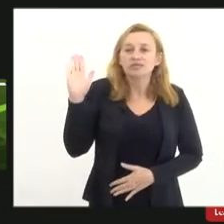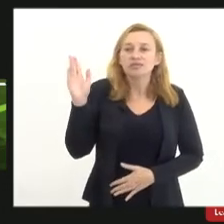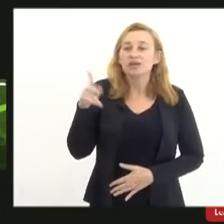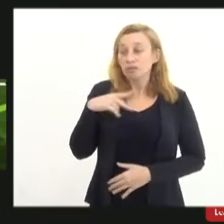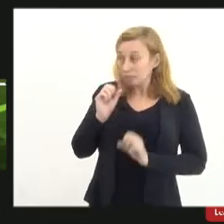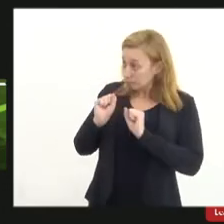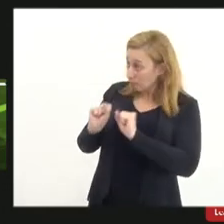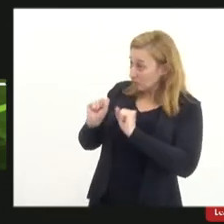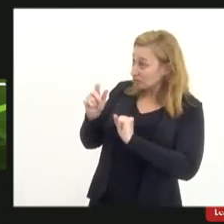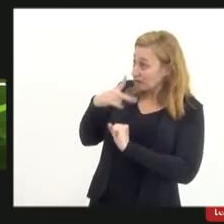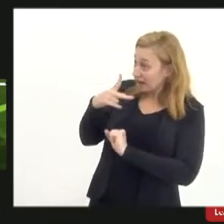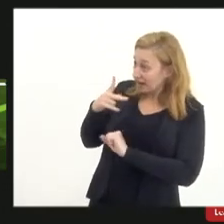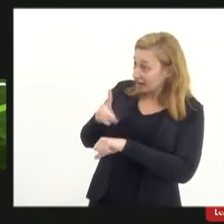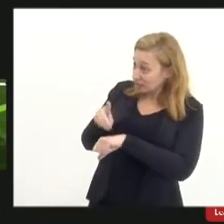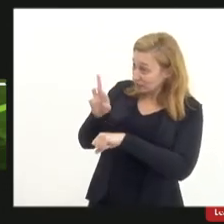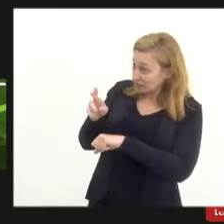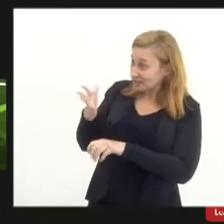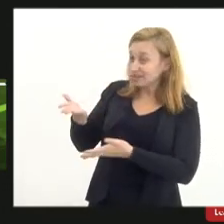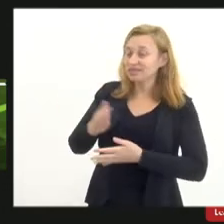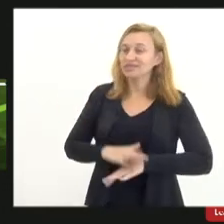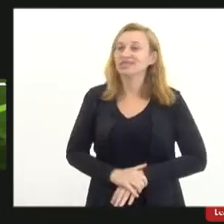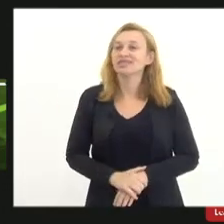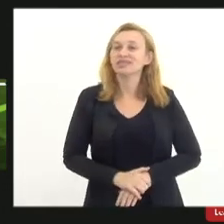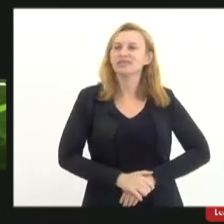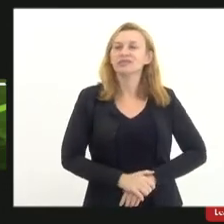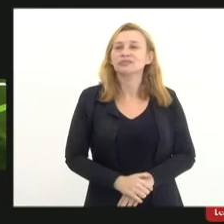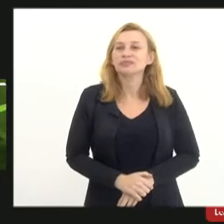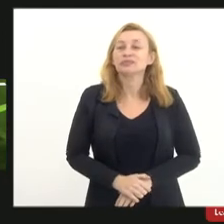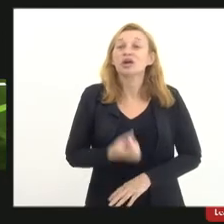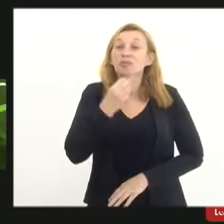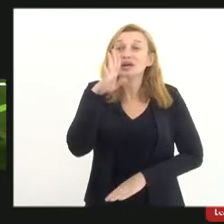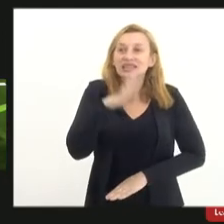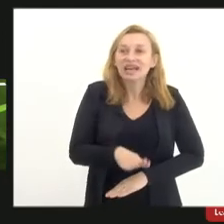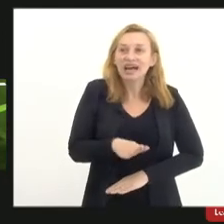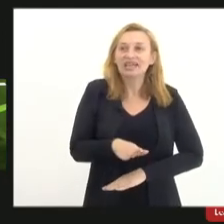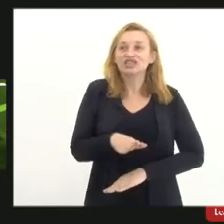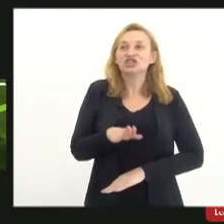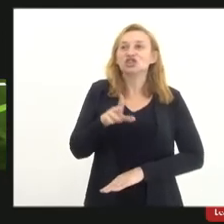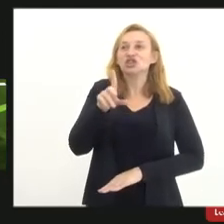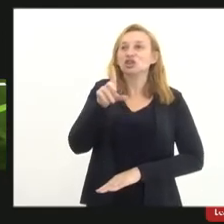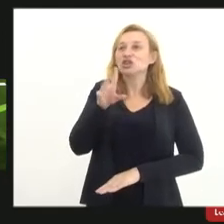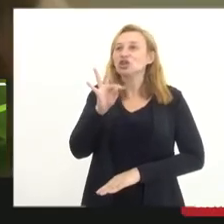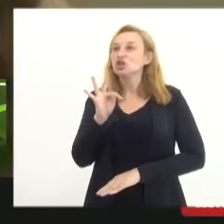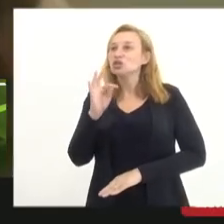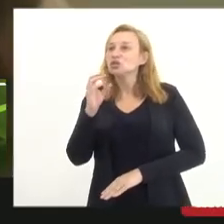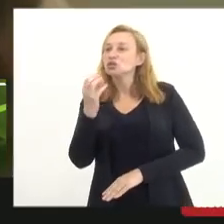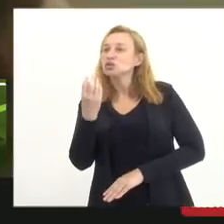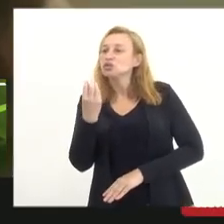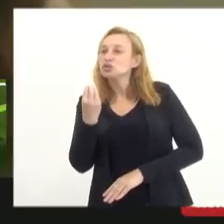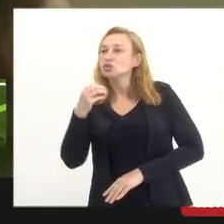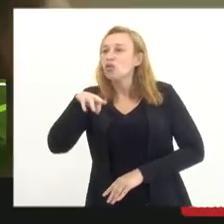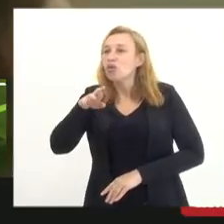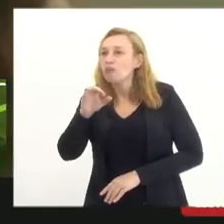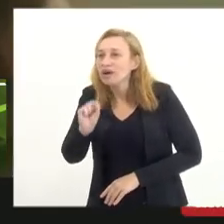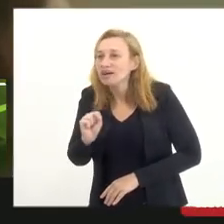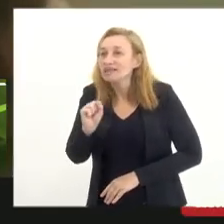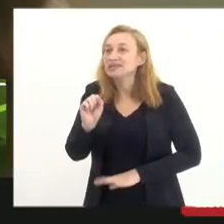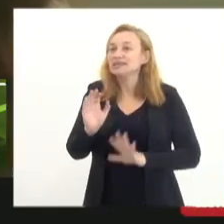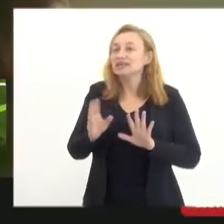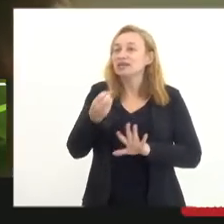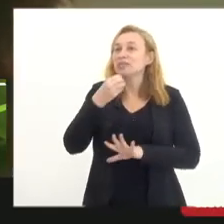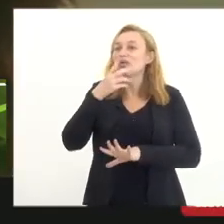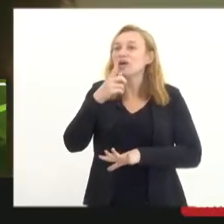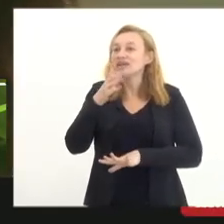não, doutora, pode fazer. Boa tarde, Thomas, já nos cumprimentamos, mas boa tarde